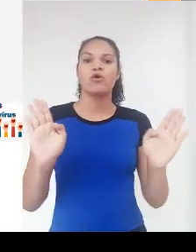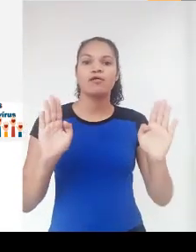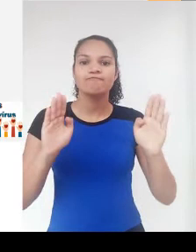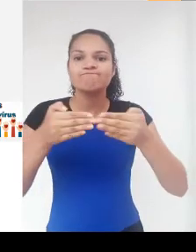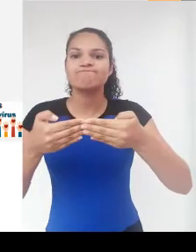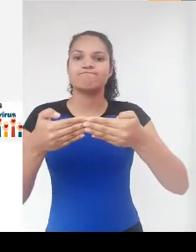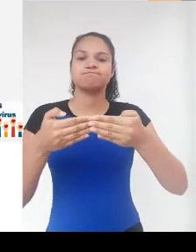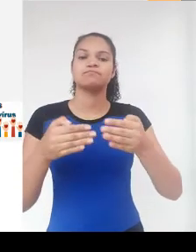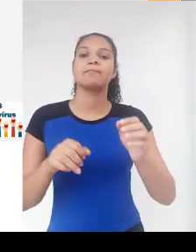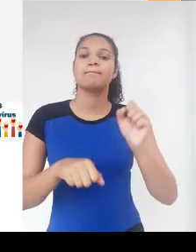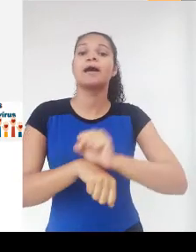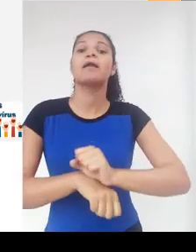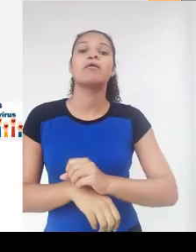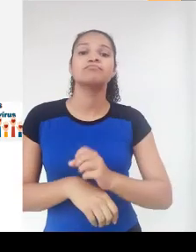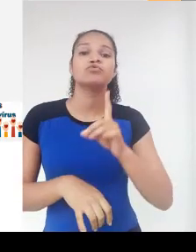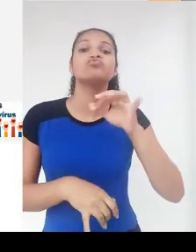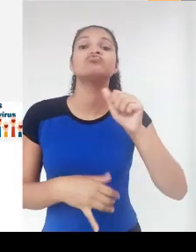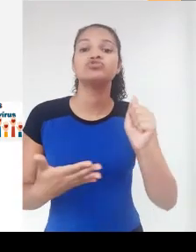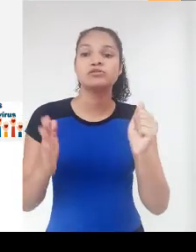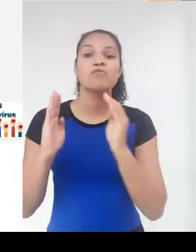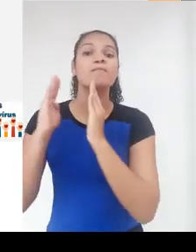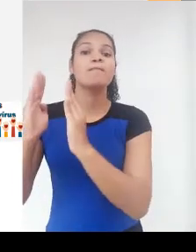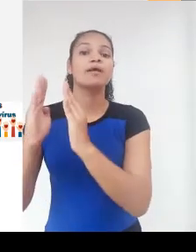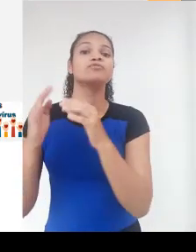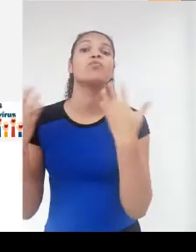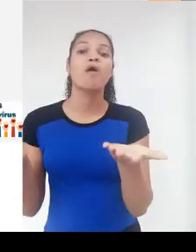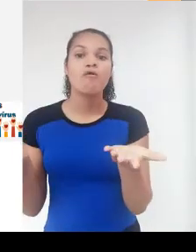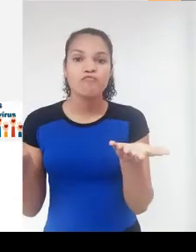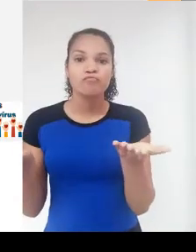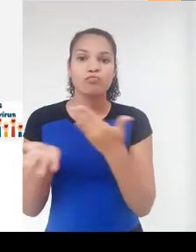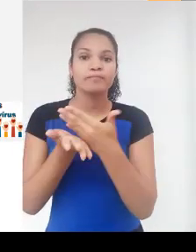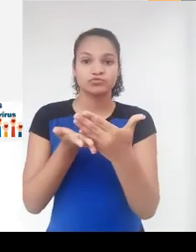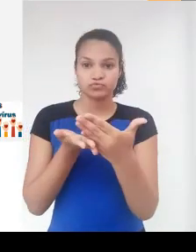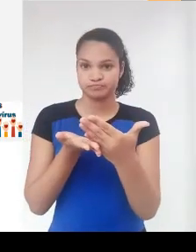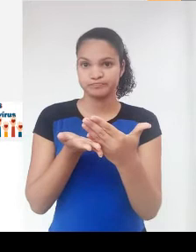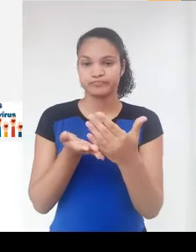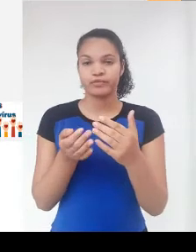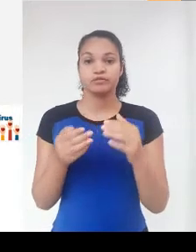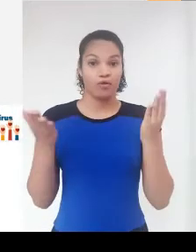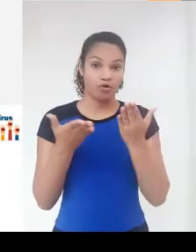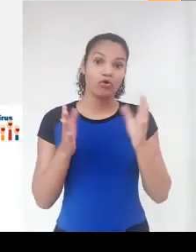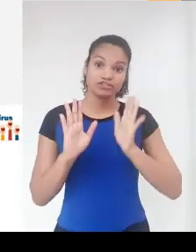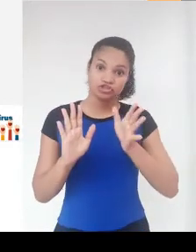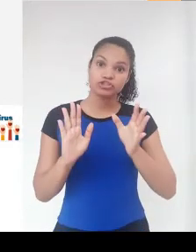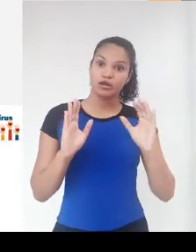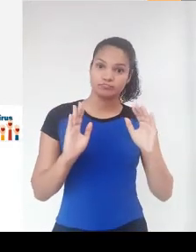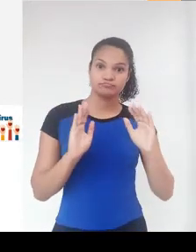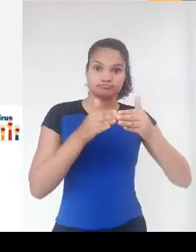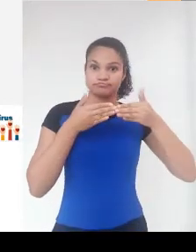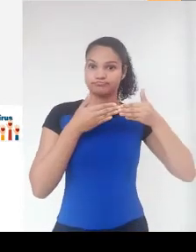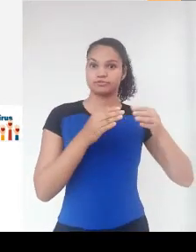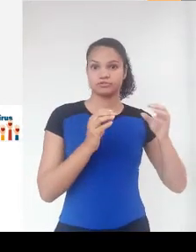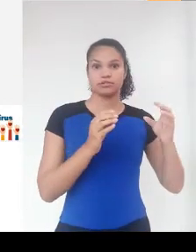já estamos numa situação de lockdown, ou seja, de quarentena, a partir do poder público. Isso é um bom